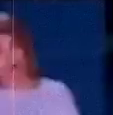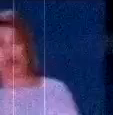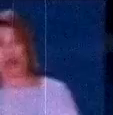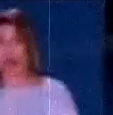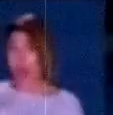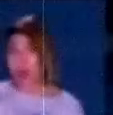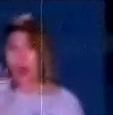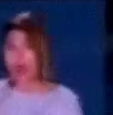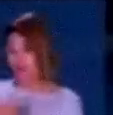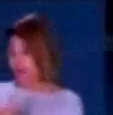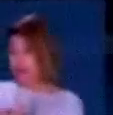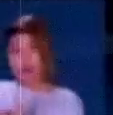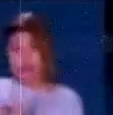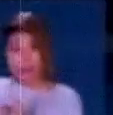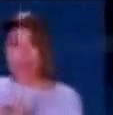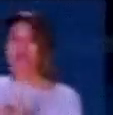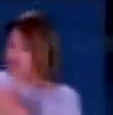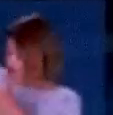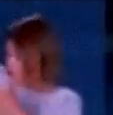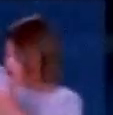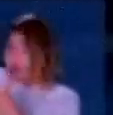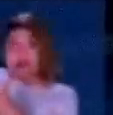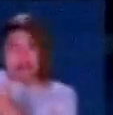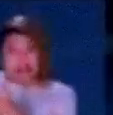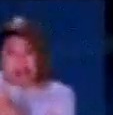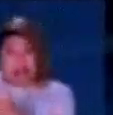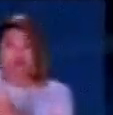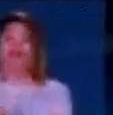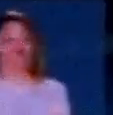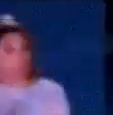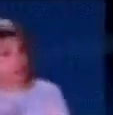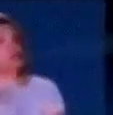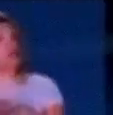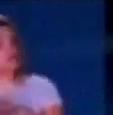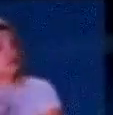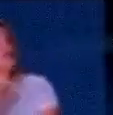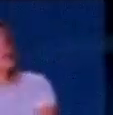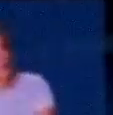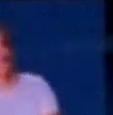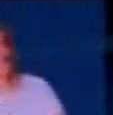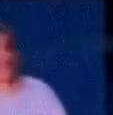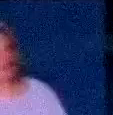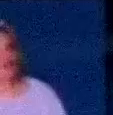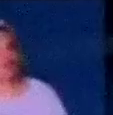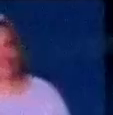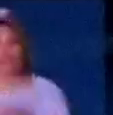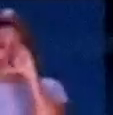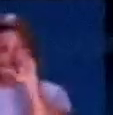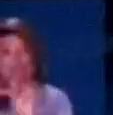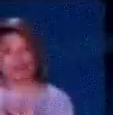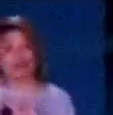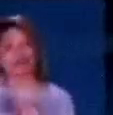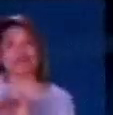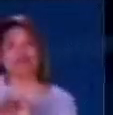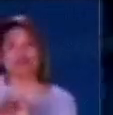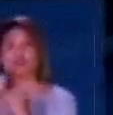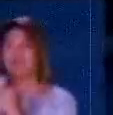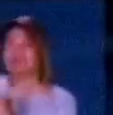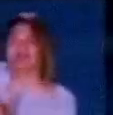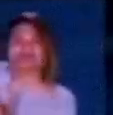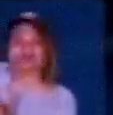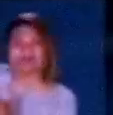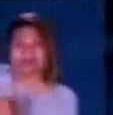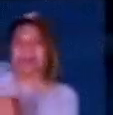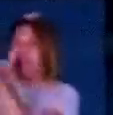um bom período. E o senhor, naquele período, o senhor fez algo muito interessante e muito importante para a nação. O senhor diminuiu a dívida externa. Foi grandioso, hein,